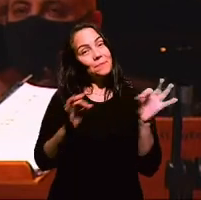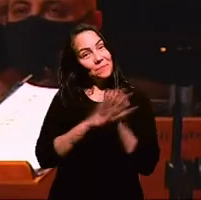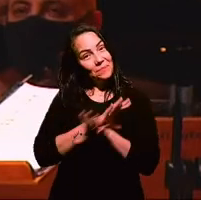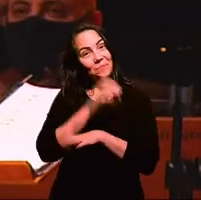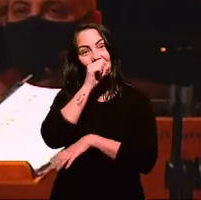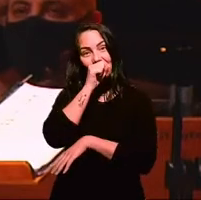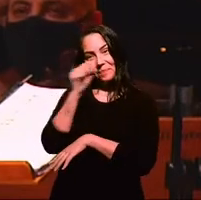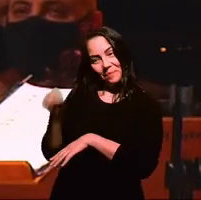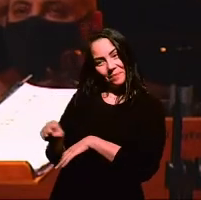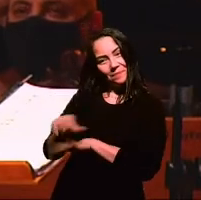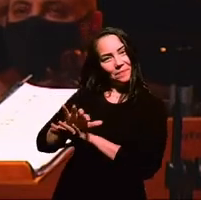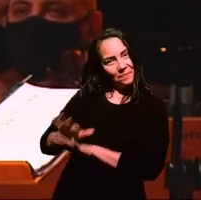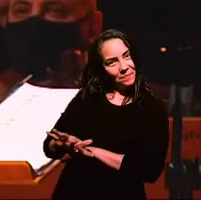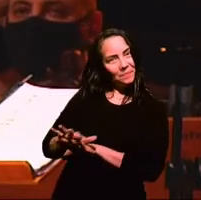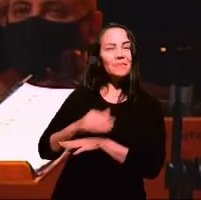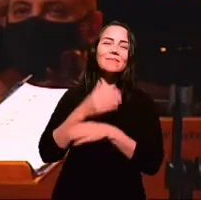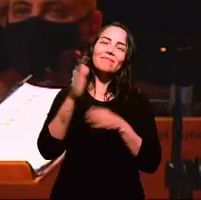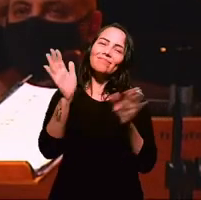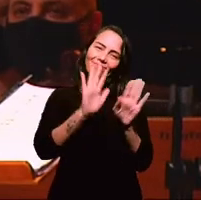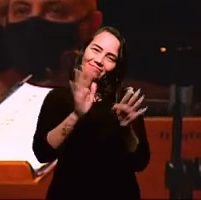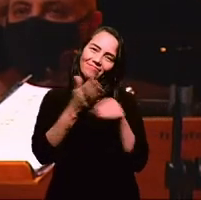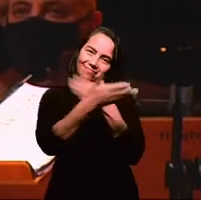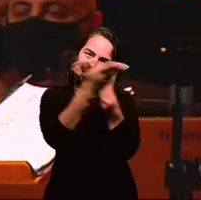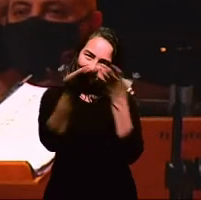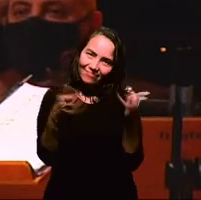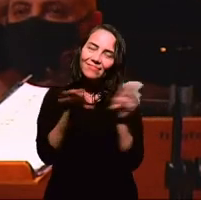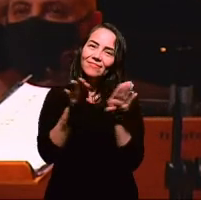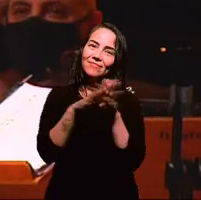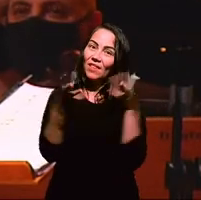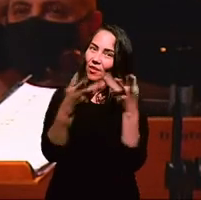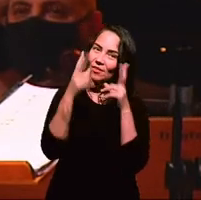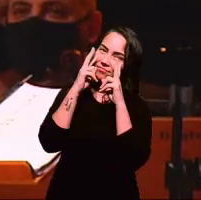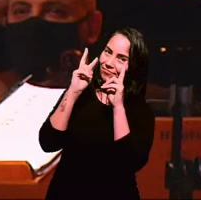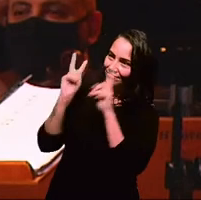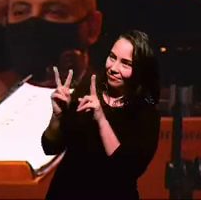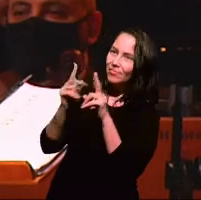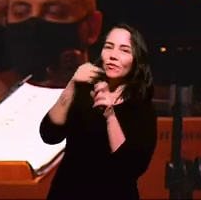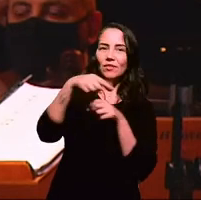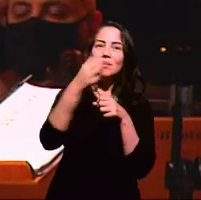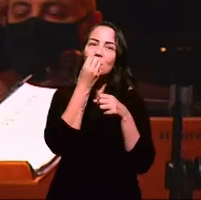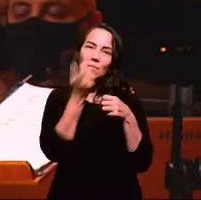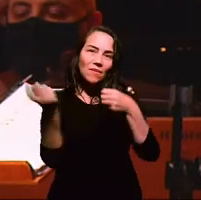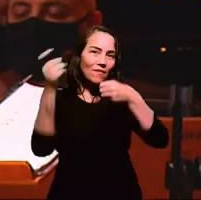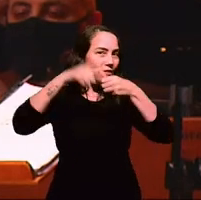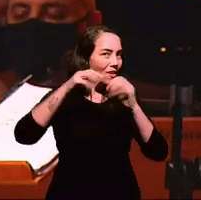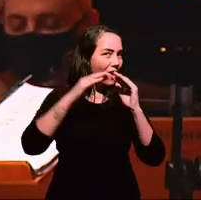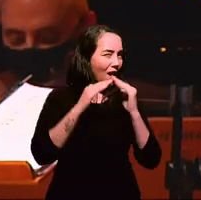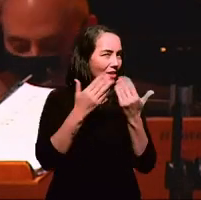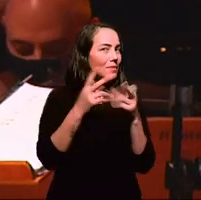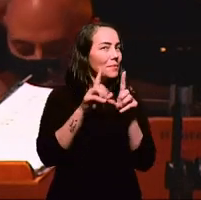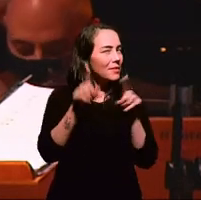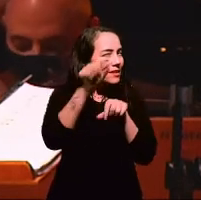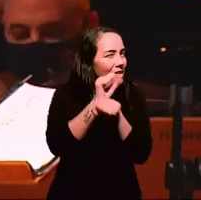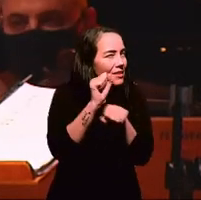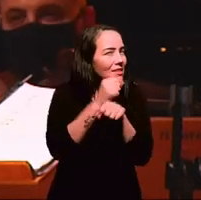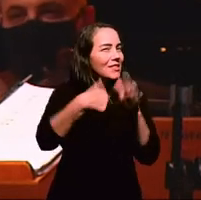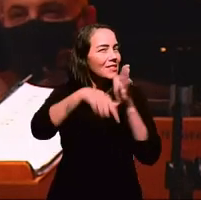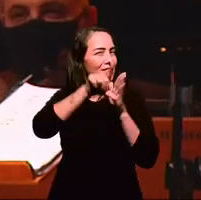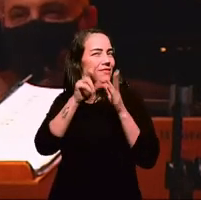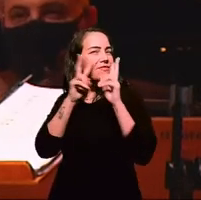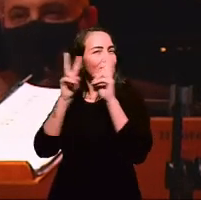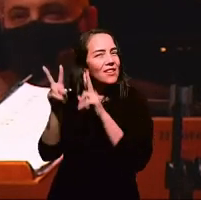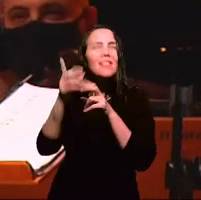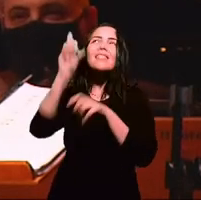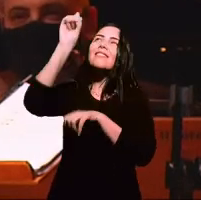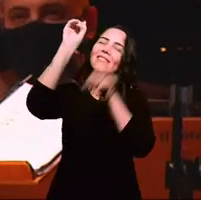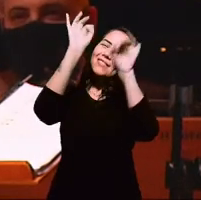do microfone, de vocês também, espero que vocês voltem bem para casa e que Deus